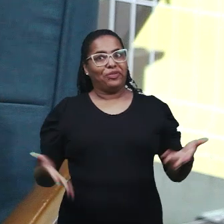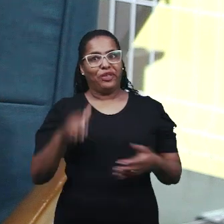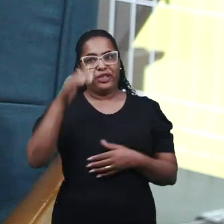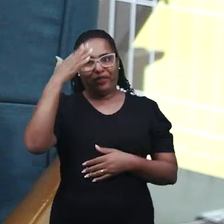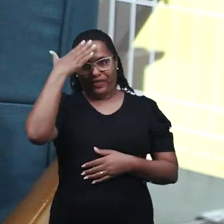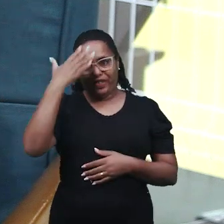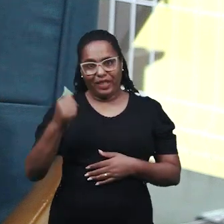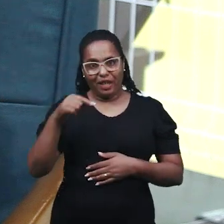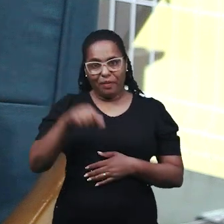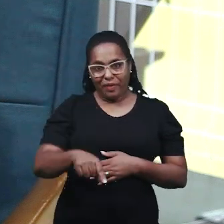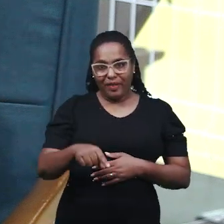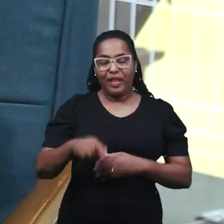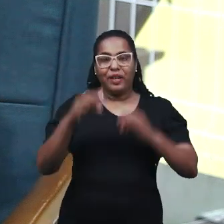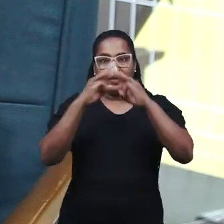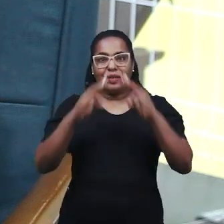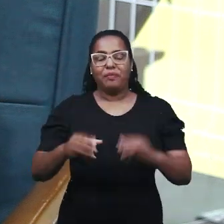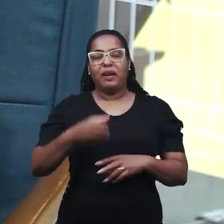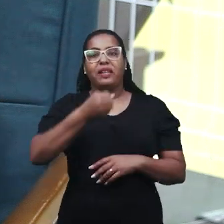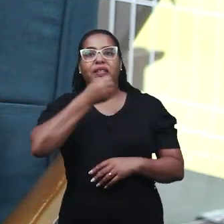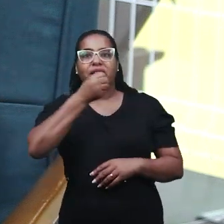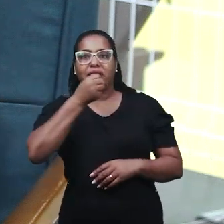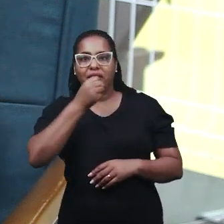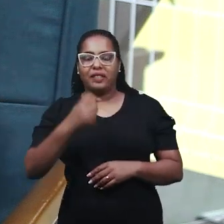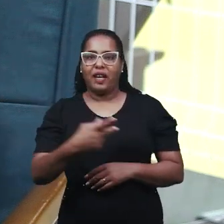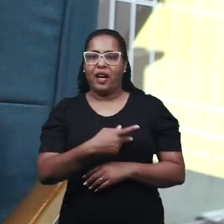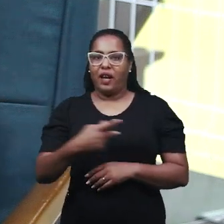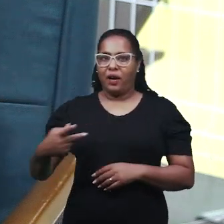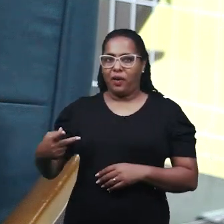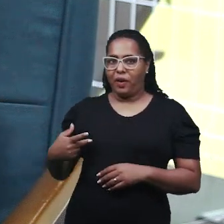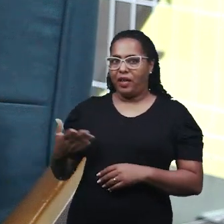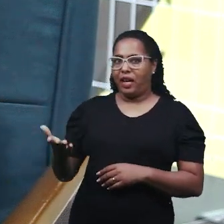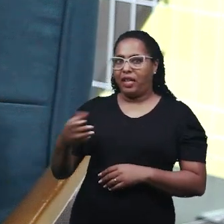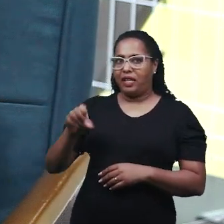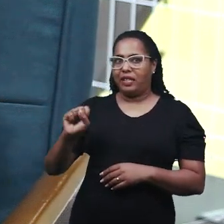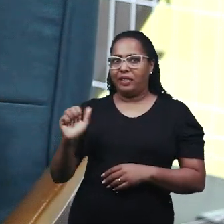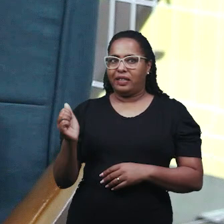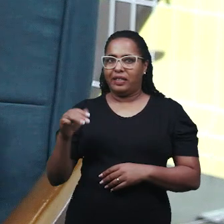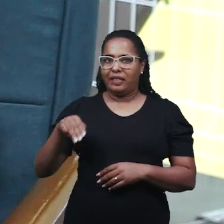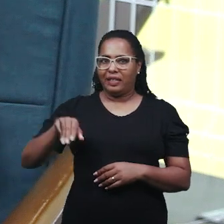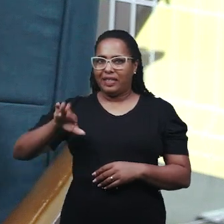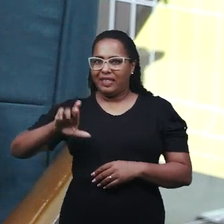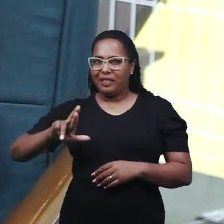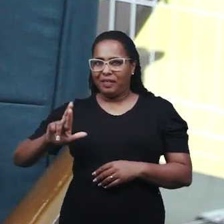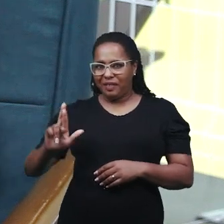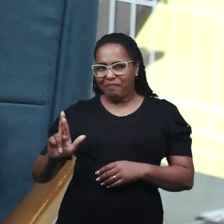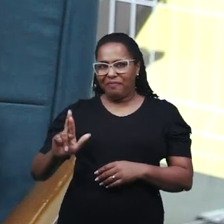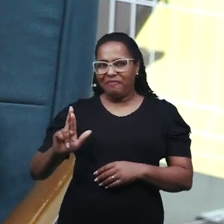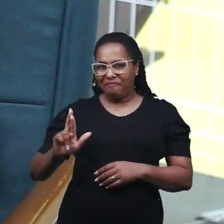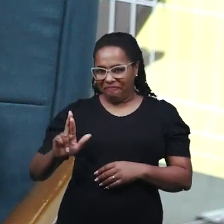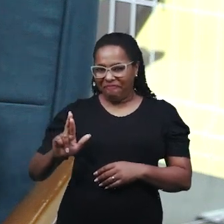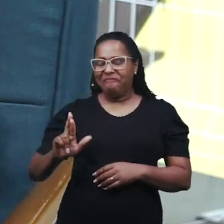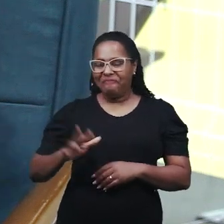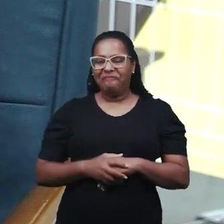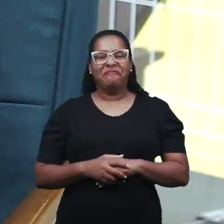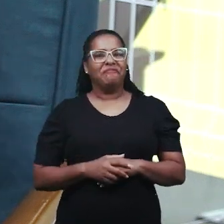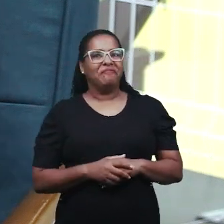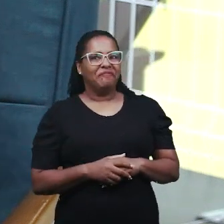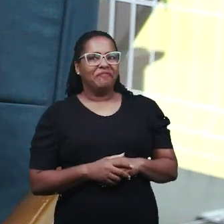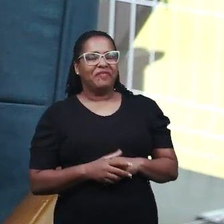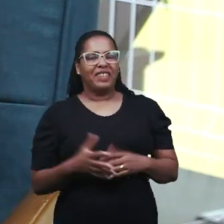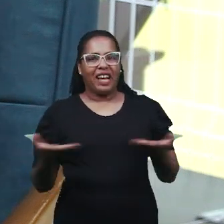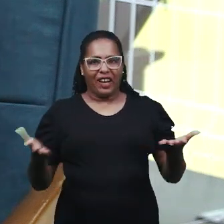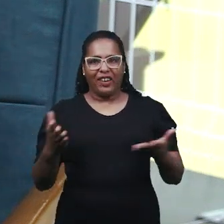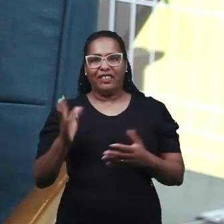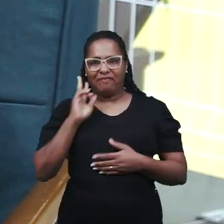sabendo um pouco mais. Aqui no Manaim Entrevista, eu recebo o pastor Ramiz Abassov, nosso conhecido Samir, para tratar